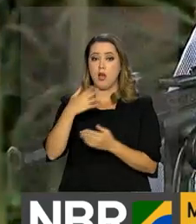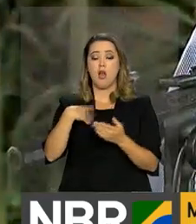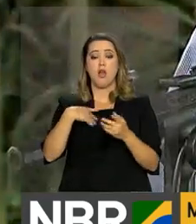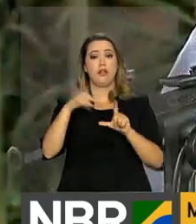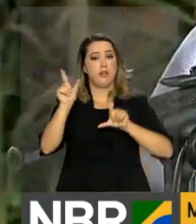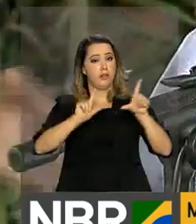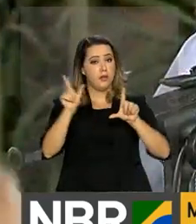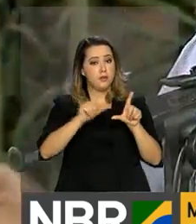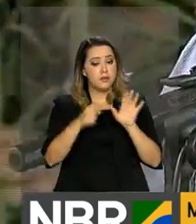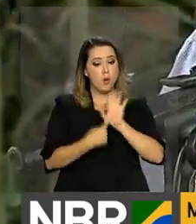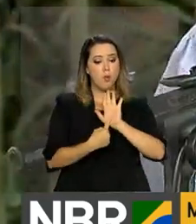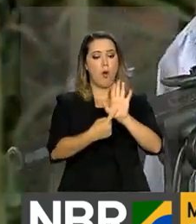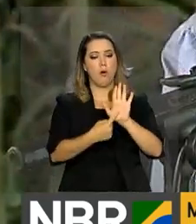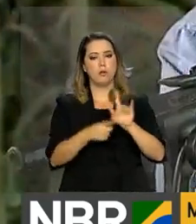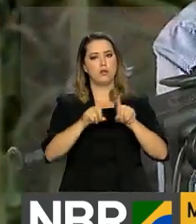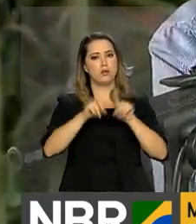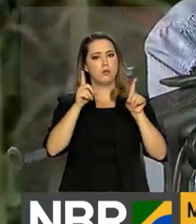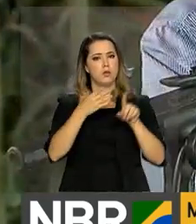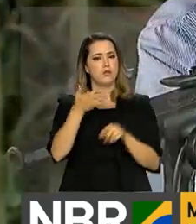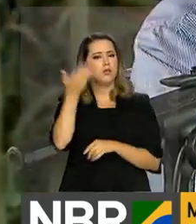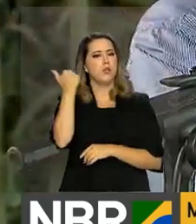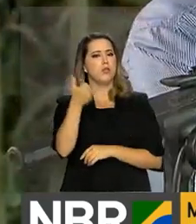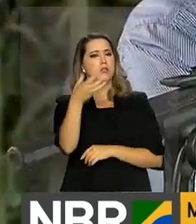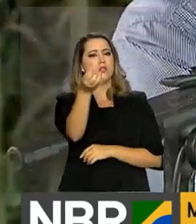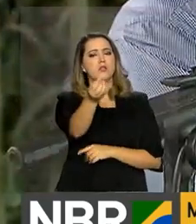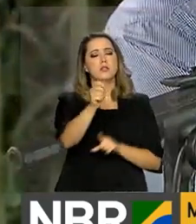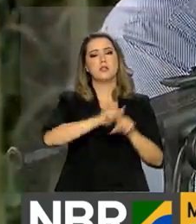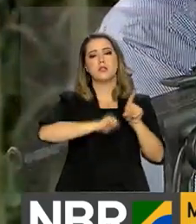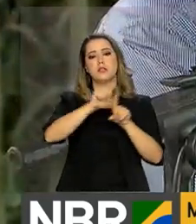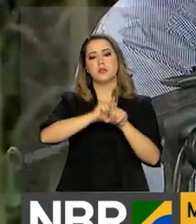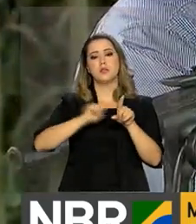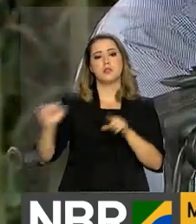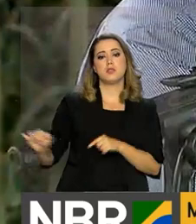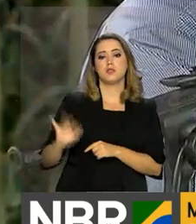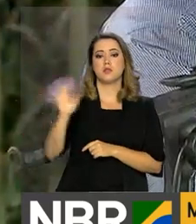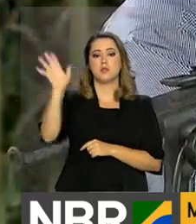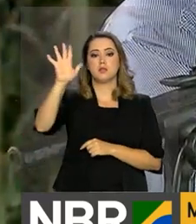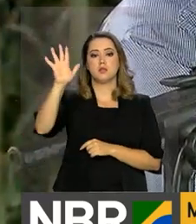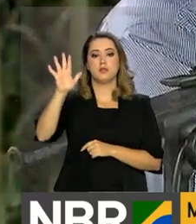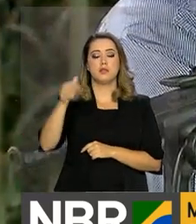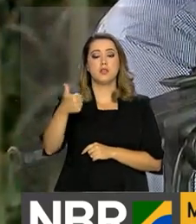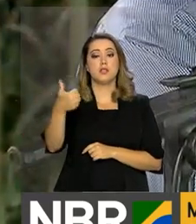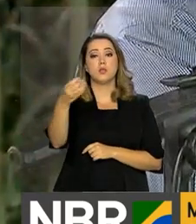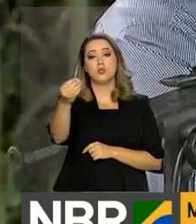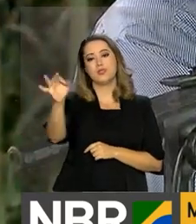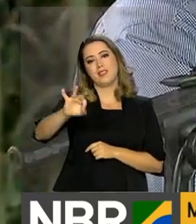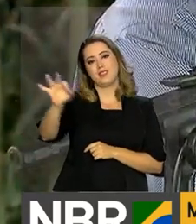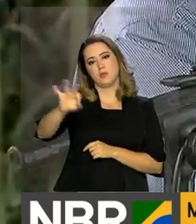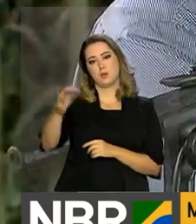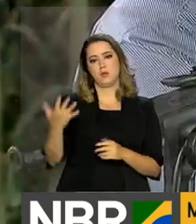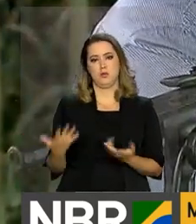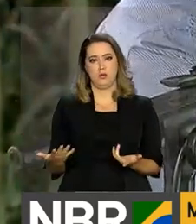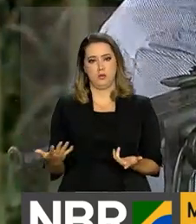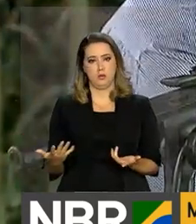todo momento, mas você estava, há 16 meses atrás, numa inflação em torno de 10%, né?